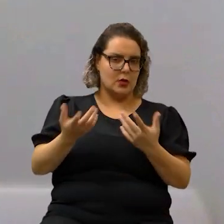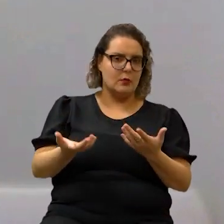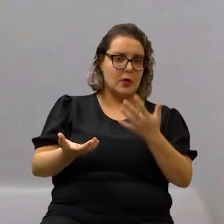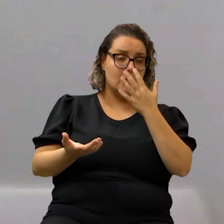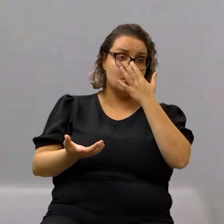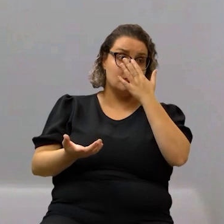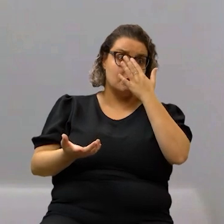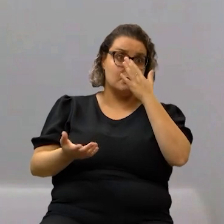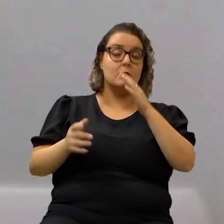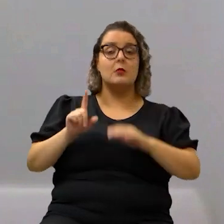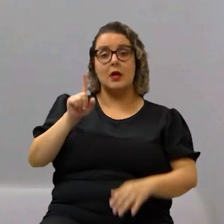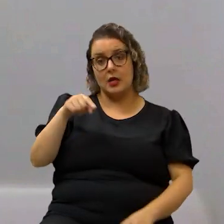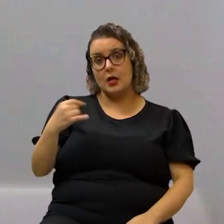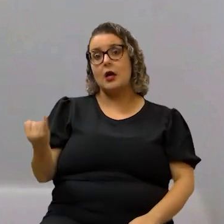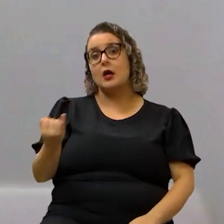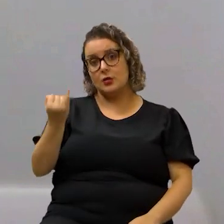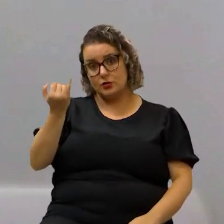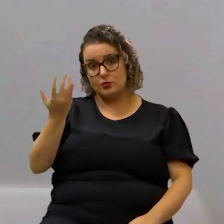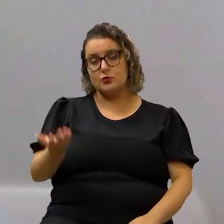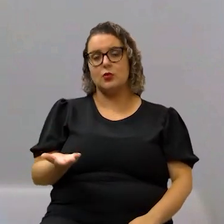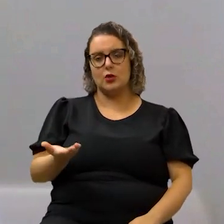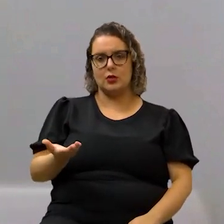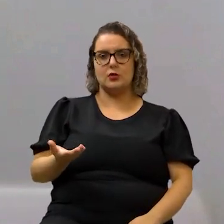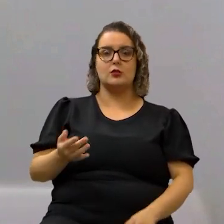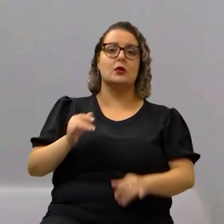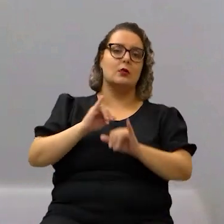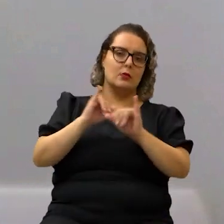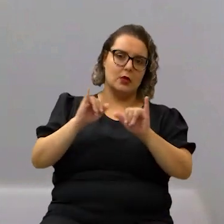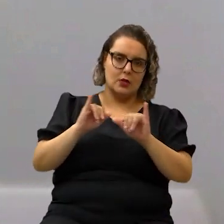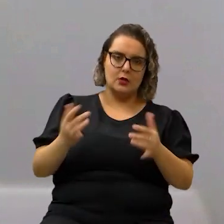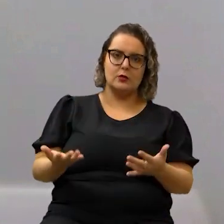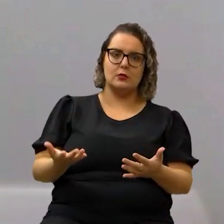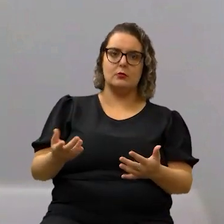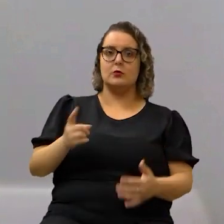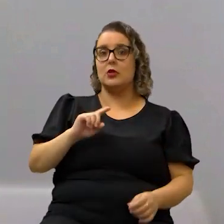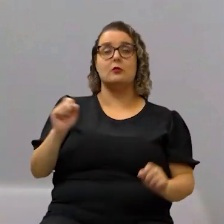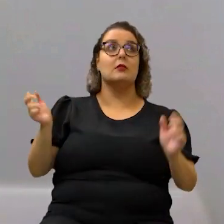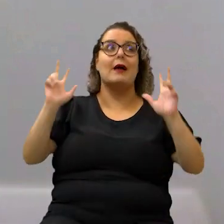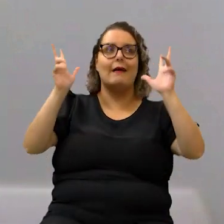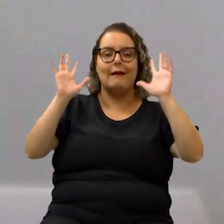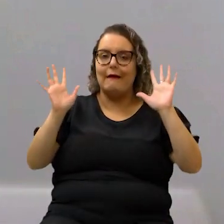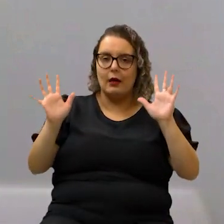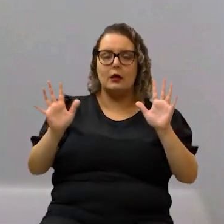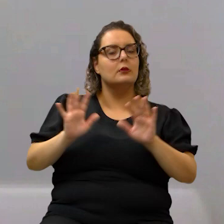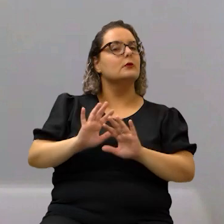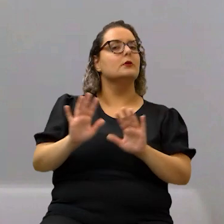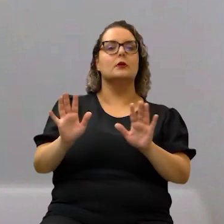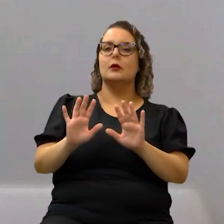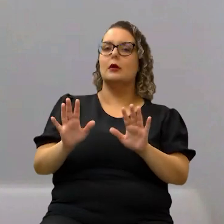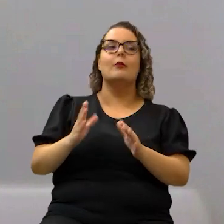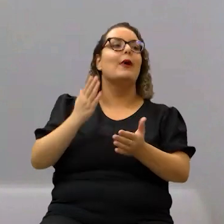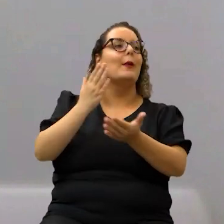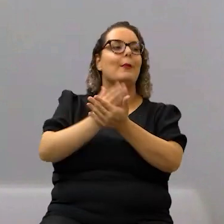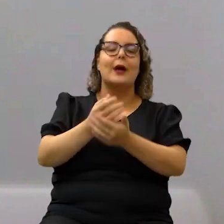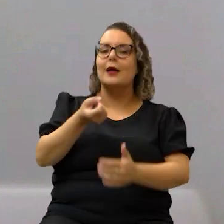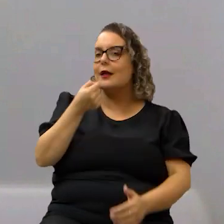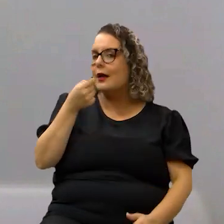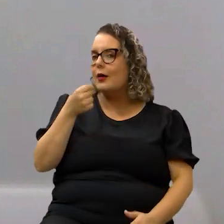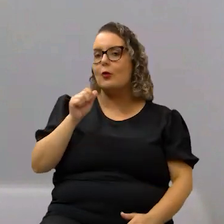isso. Mas é muito importante que eu passe essa mensagem de não ser alarmista, não tem indicação de ter que